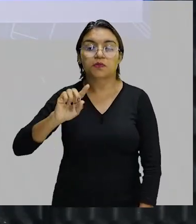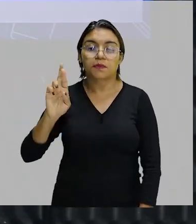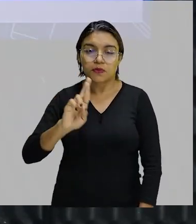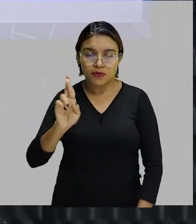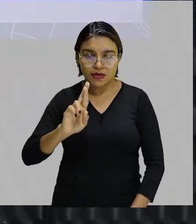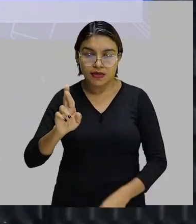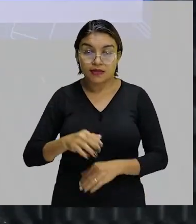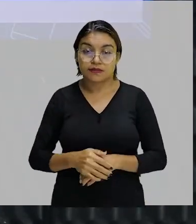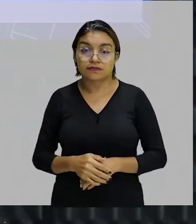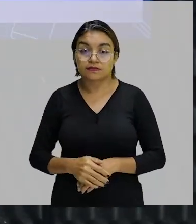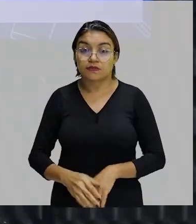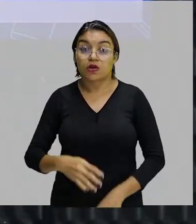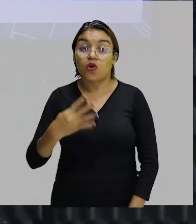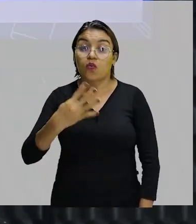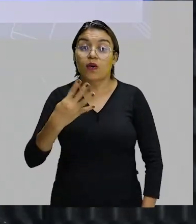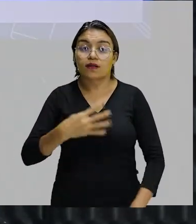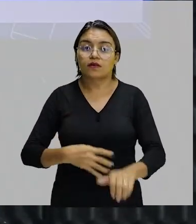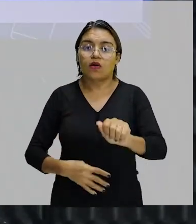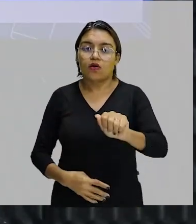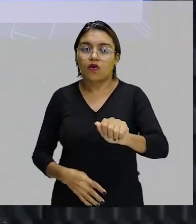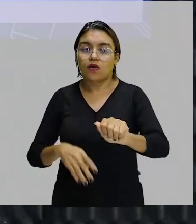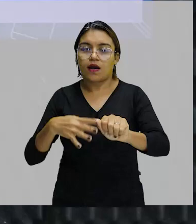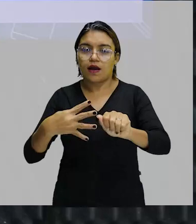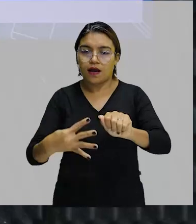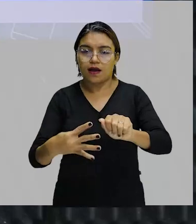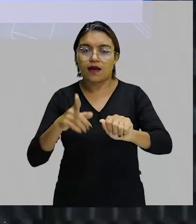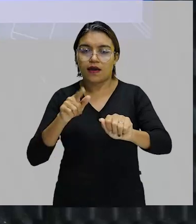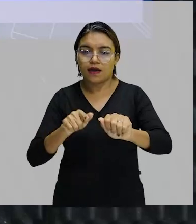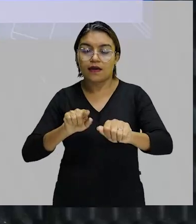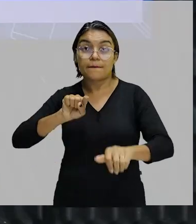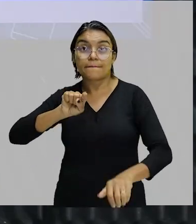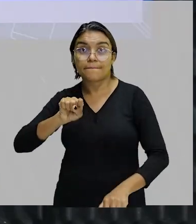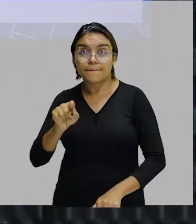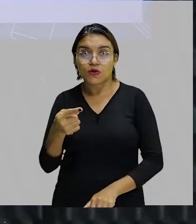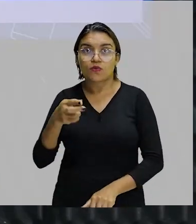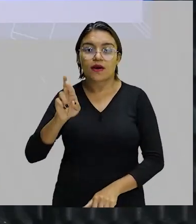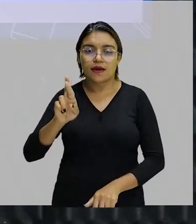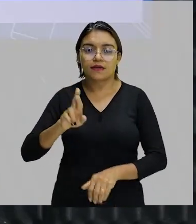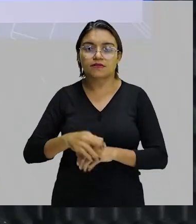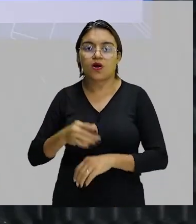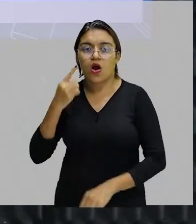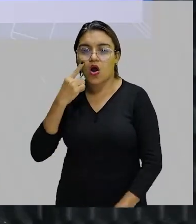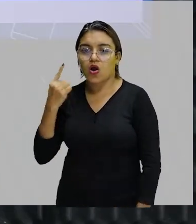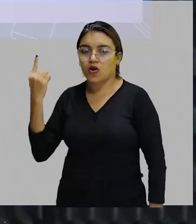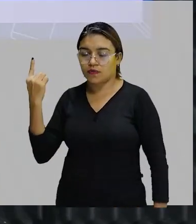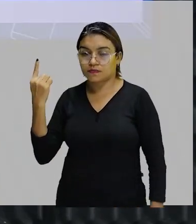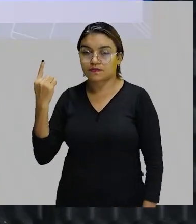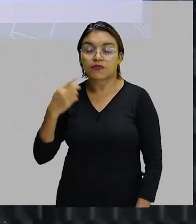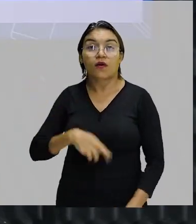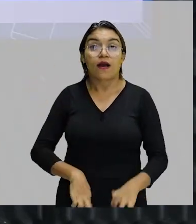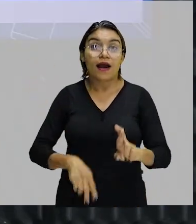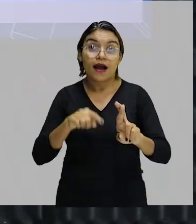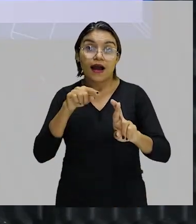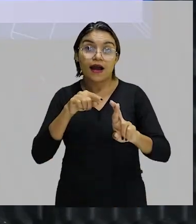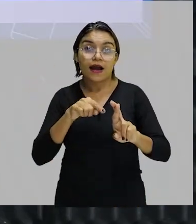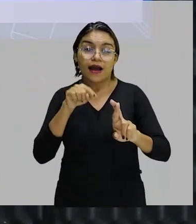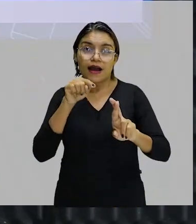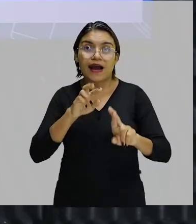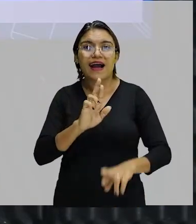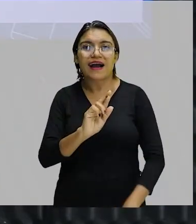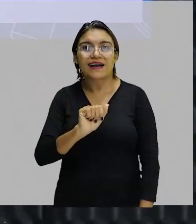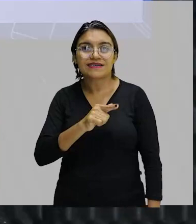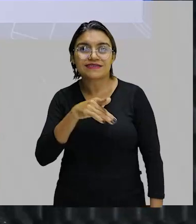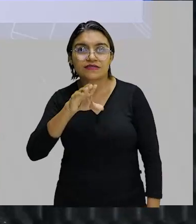a razão. Vamos a ela. Para calcular a razão, eu vou fazer uso do termo geral, ajustando esse termo